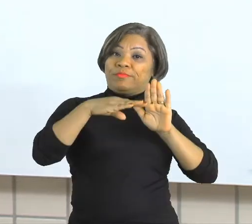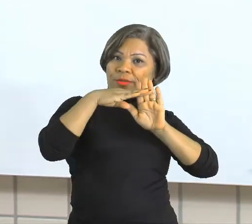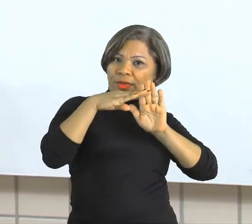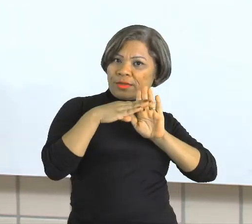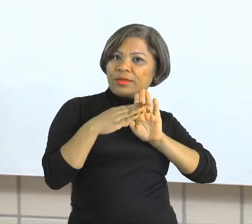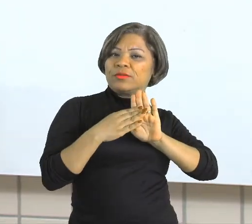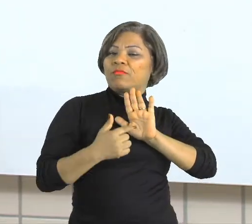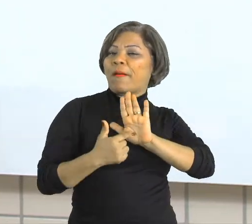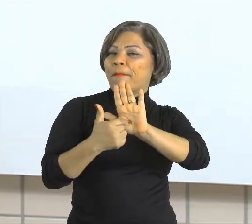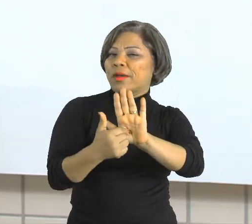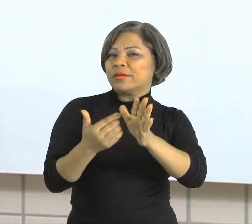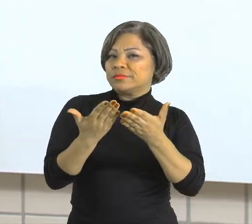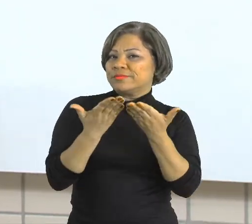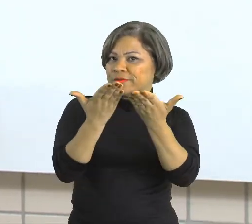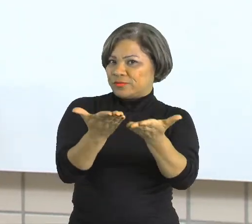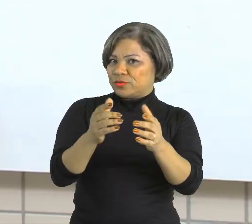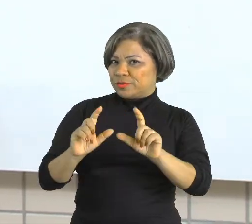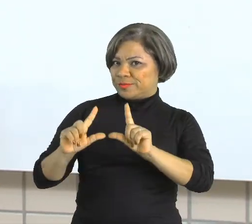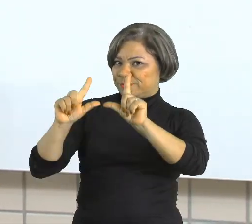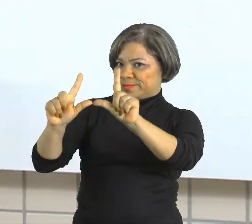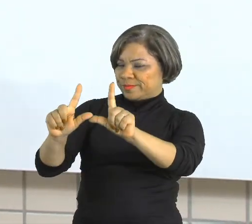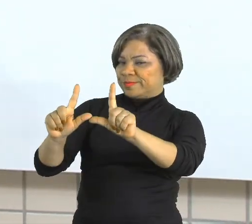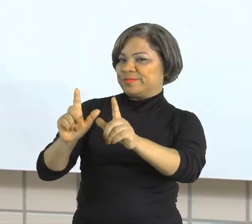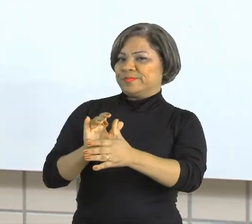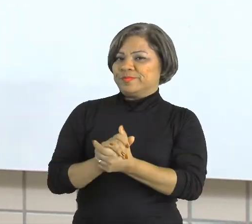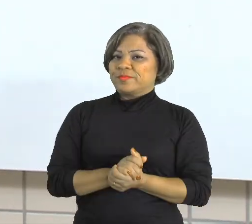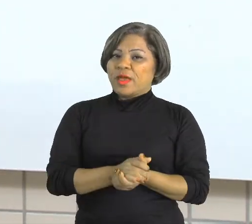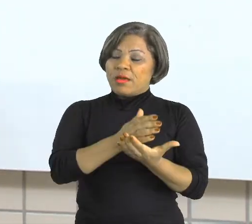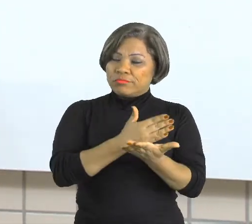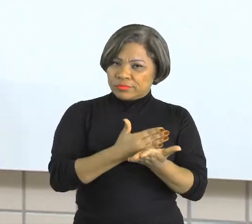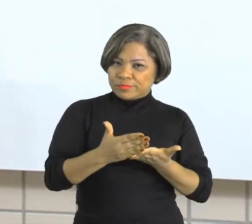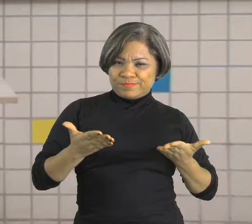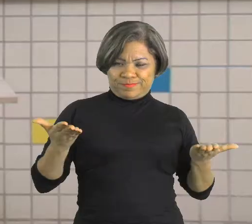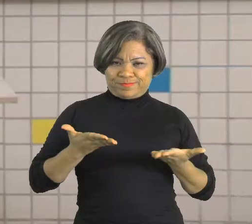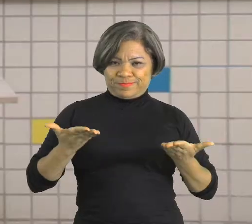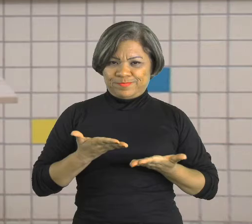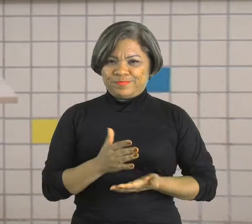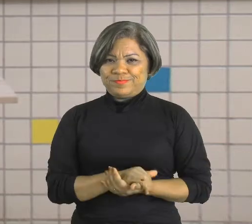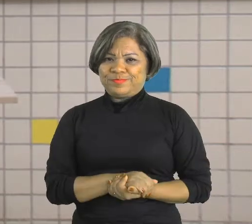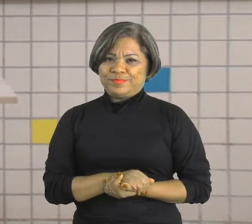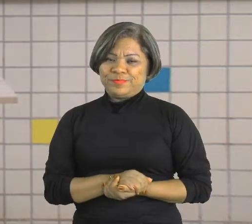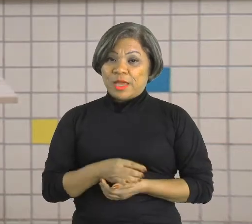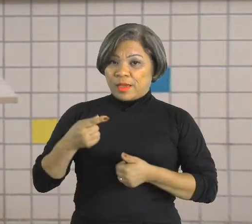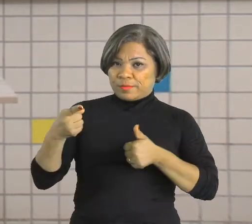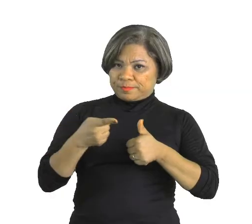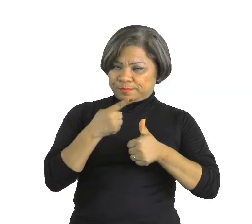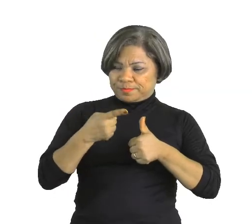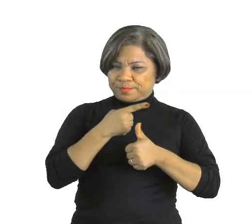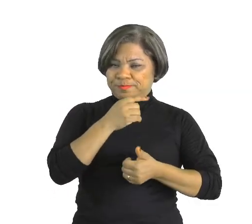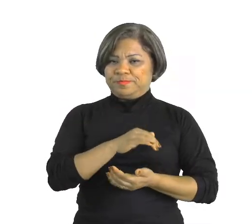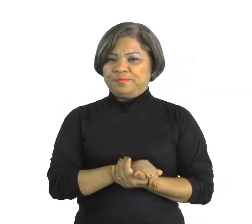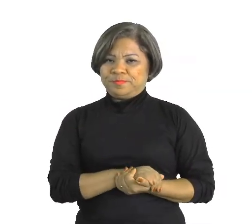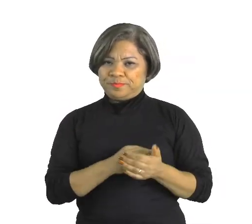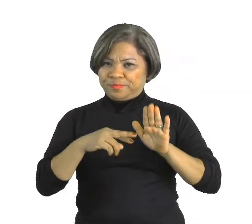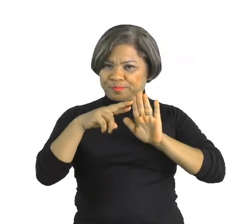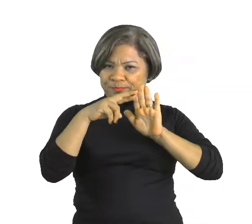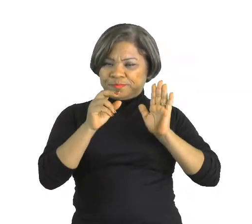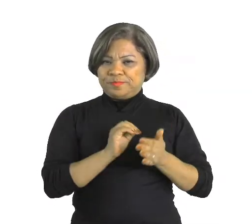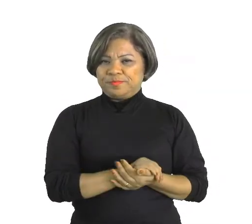na tela. E aí a gente vai começar agora. Primeira questão, ela pergunta o